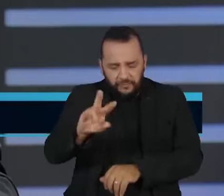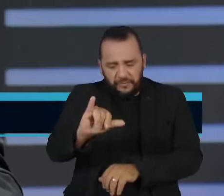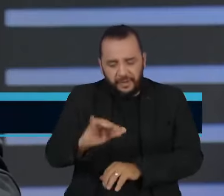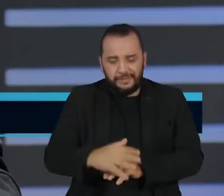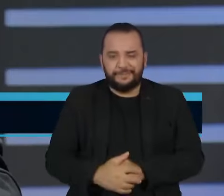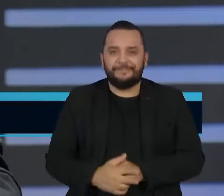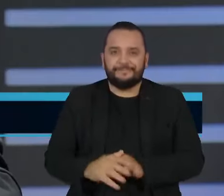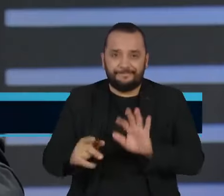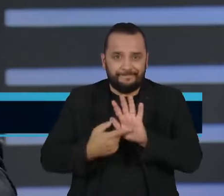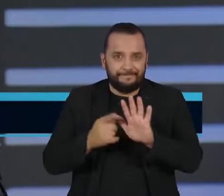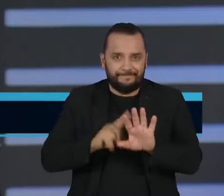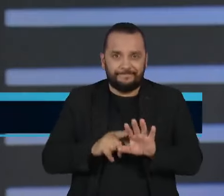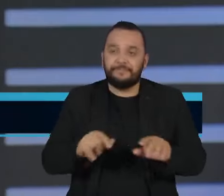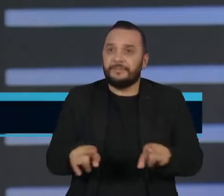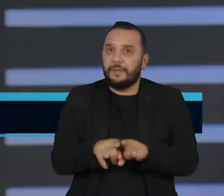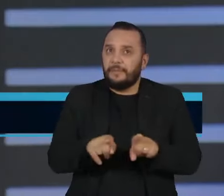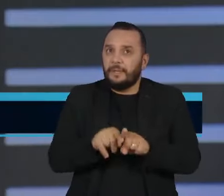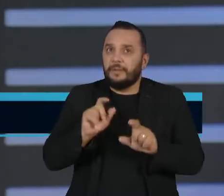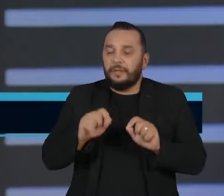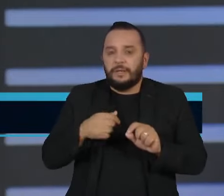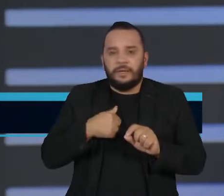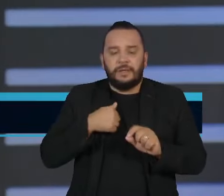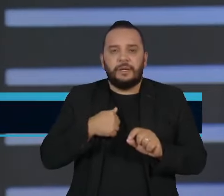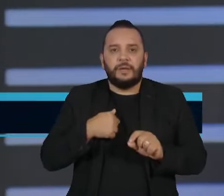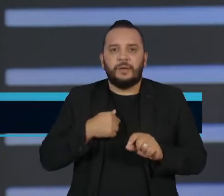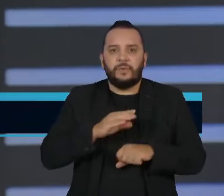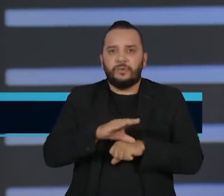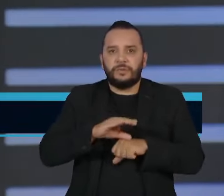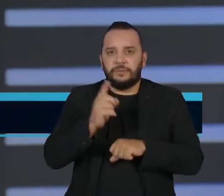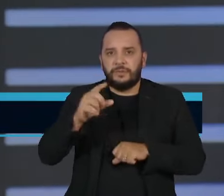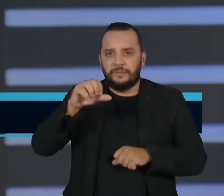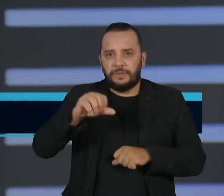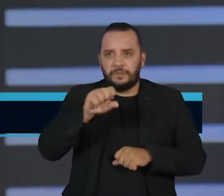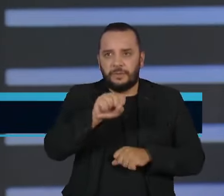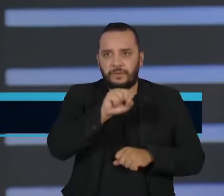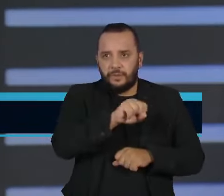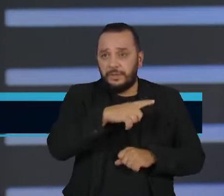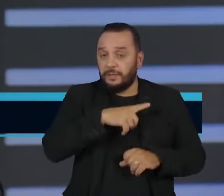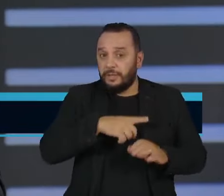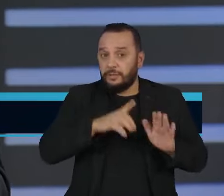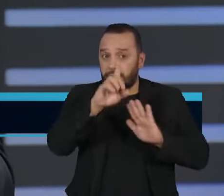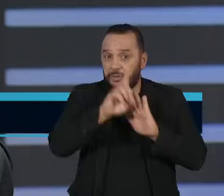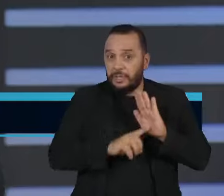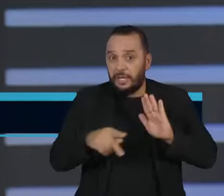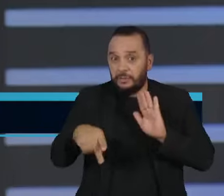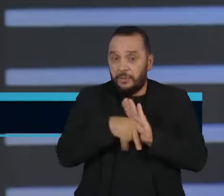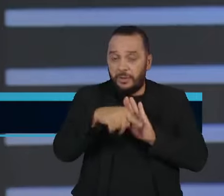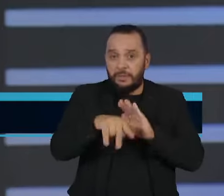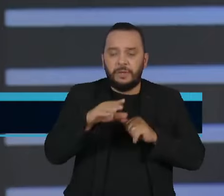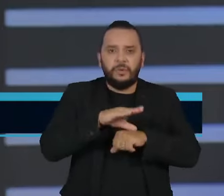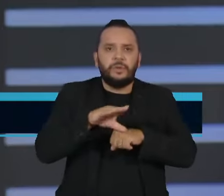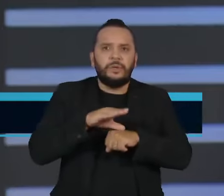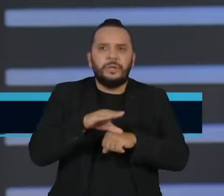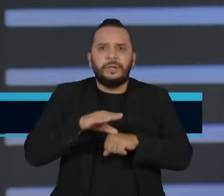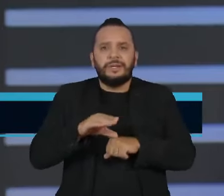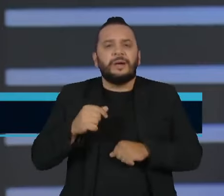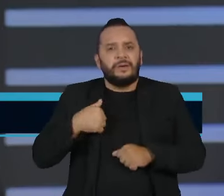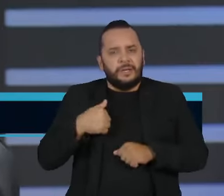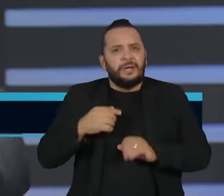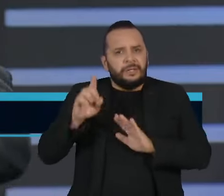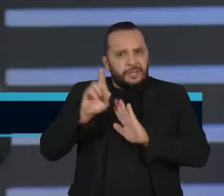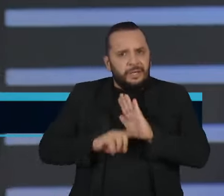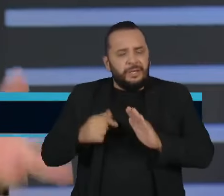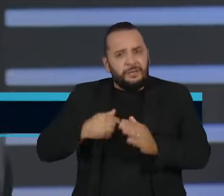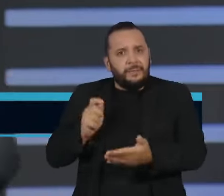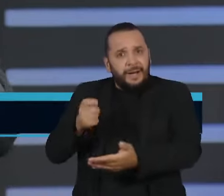Constituição de 88, essa lógica se inverteu um pouco, garantiu-se direitos na Constituição e aí buscou-se bancar esses direitos. É claro,